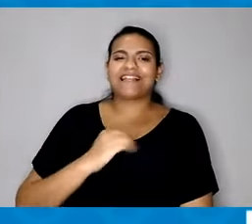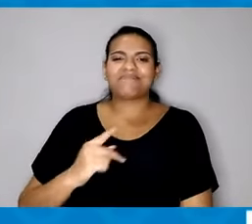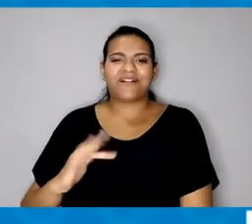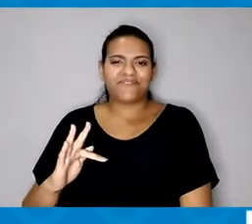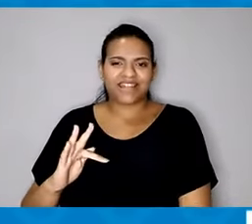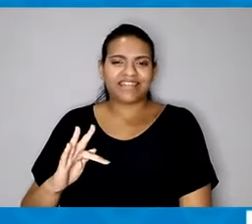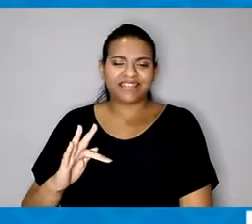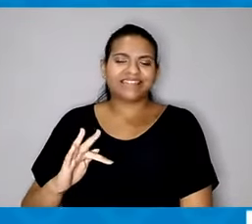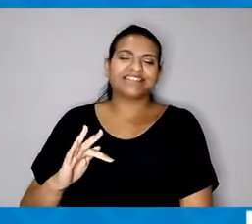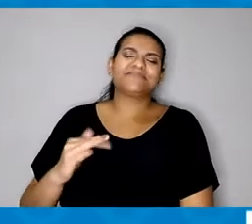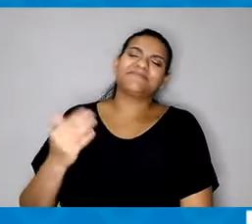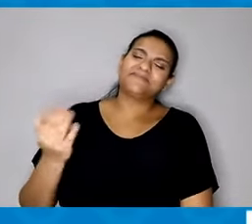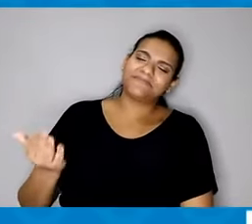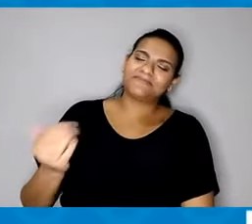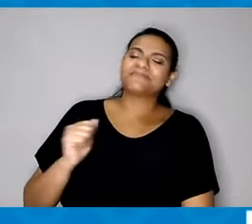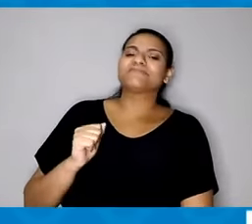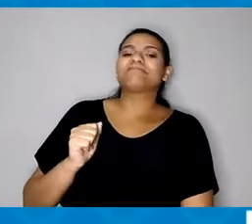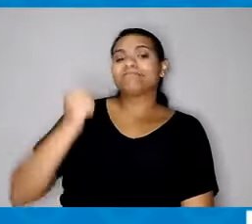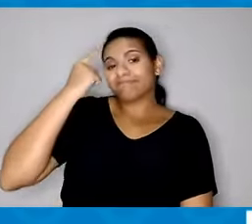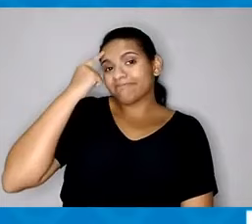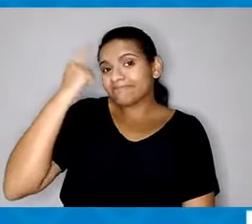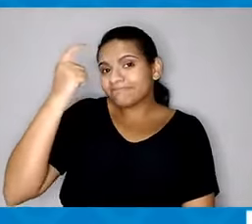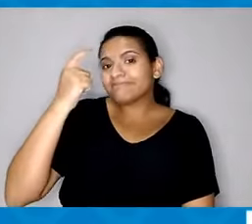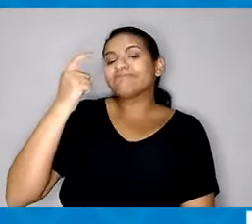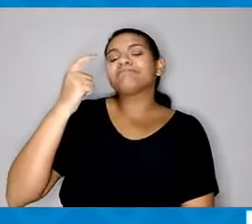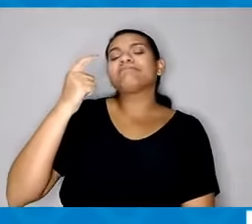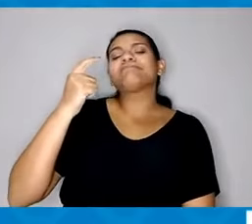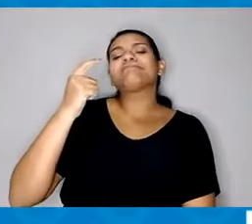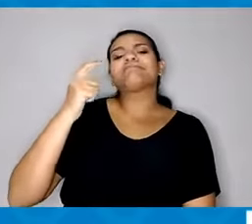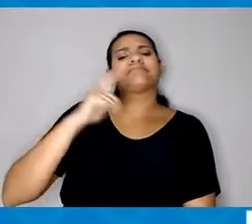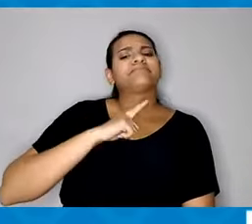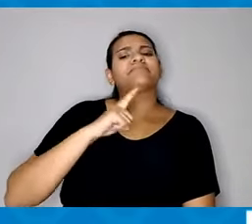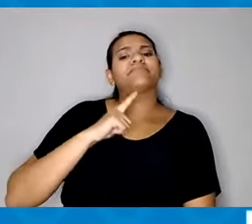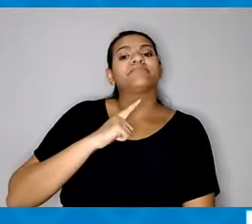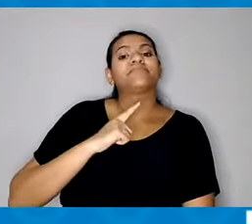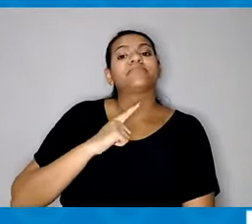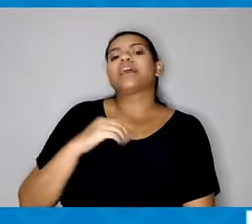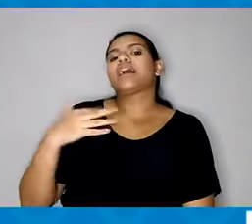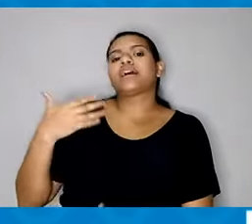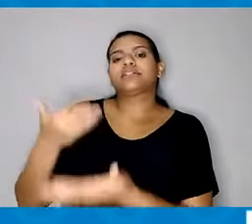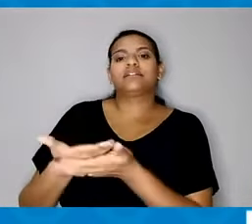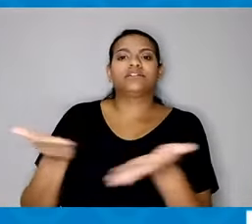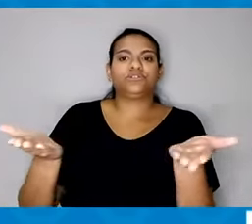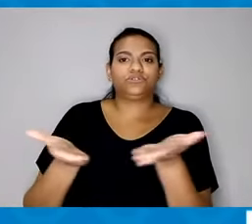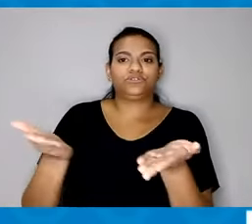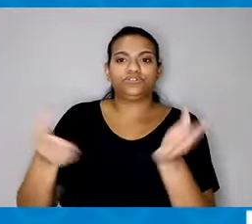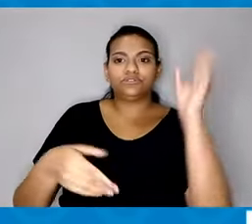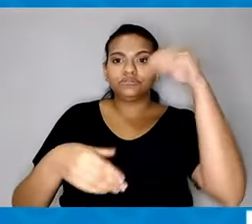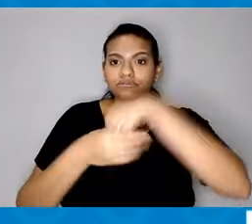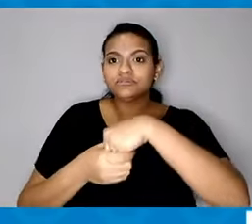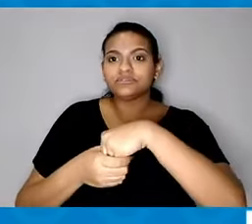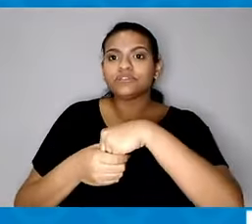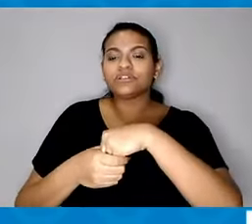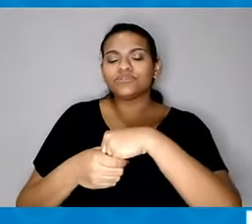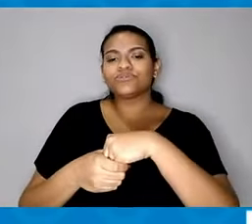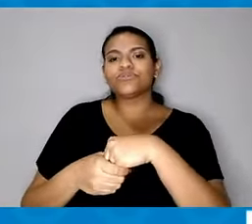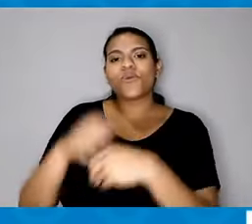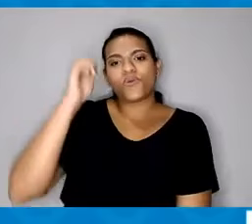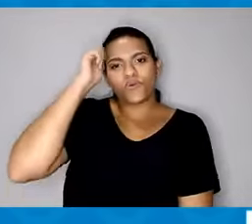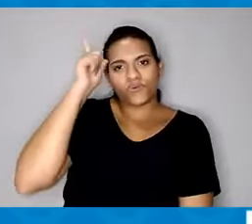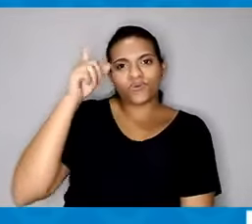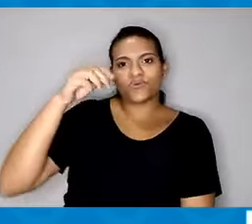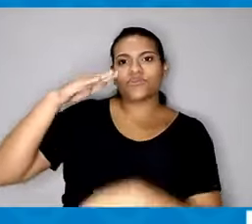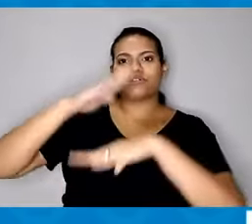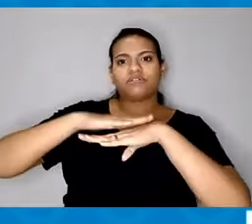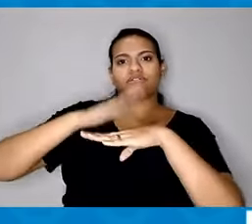é uma ideia que está absolutamente presente na cultura maker. A cultura maker não é um laboratório onde os estudantes